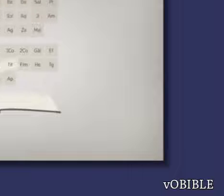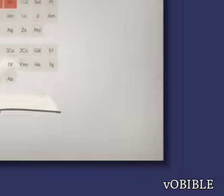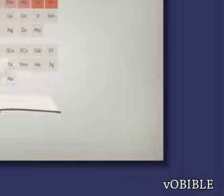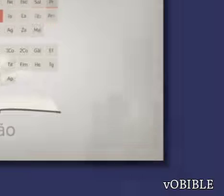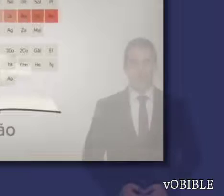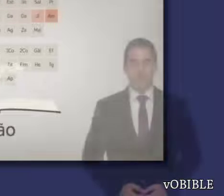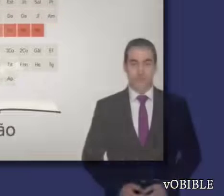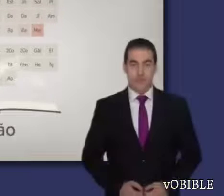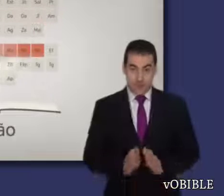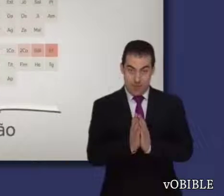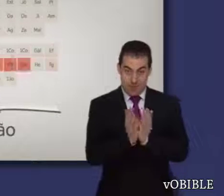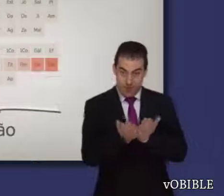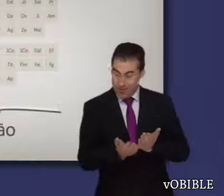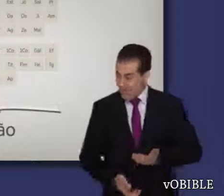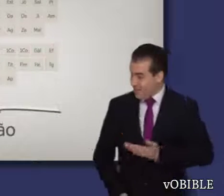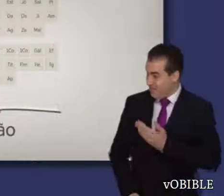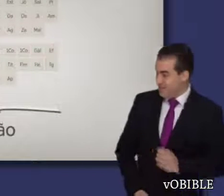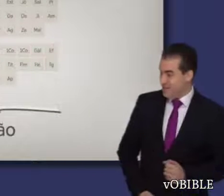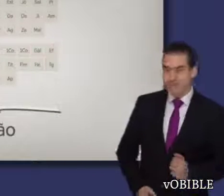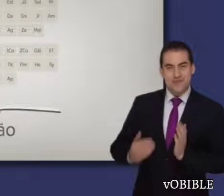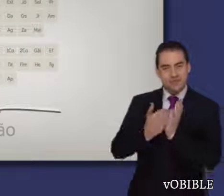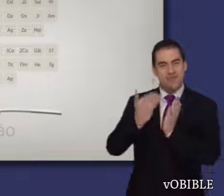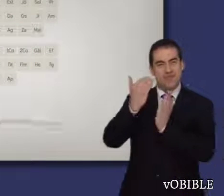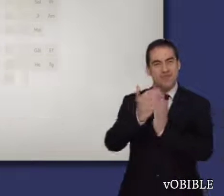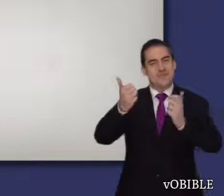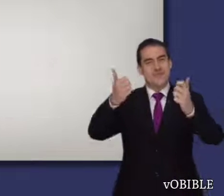Uma introdução a 1 João.